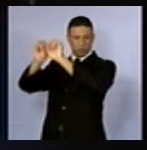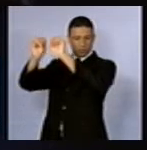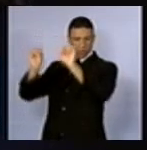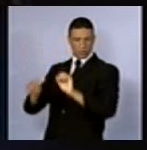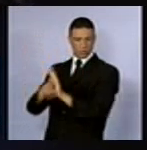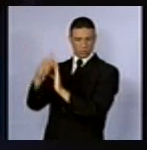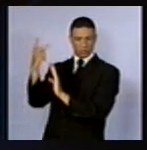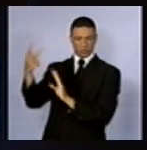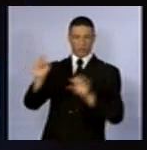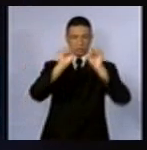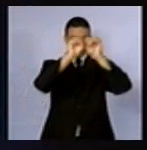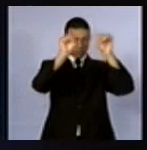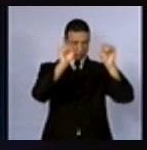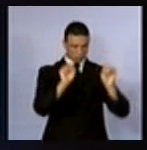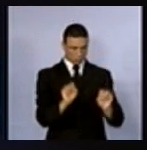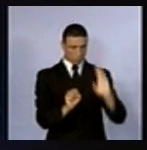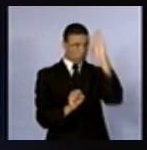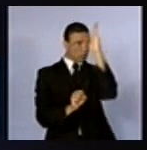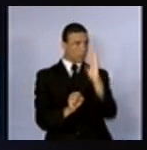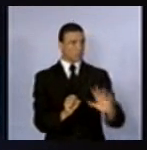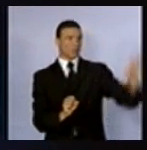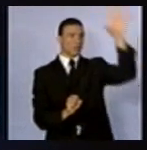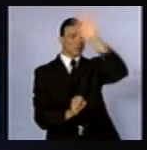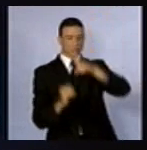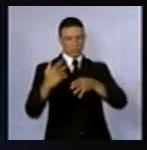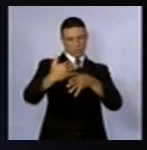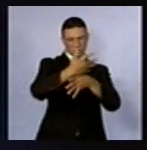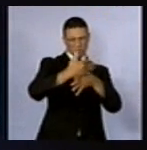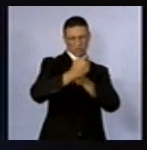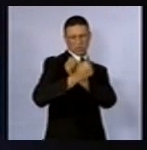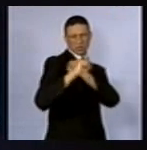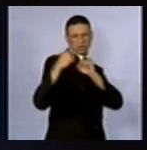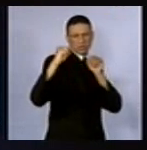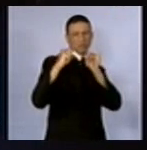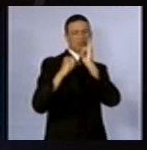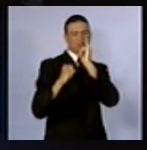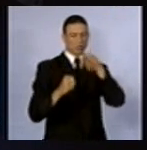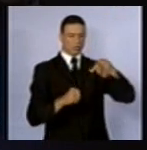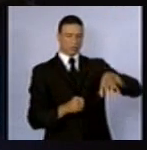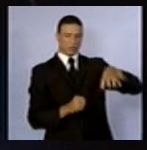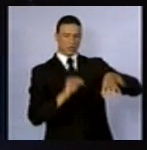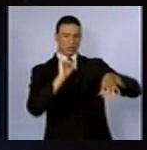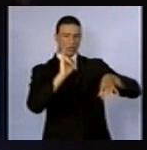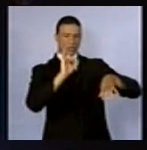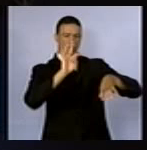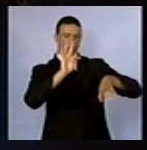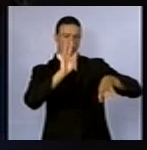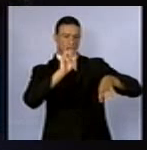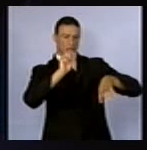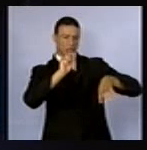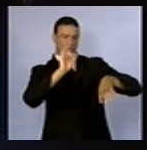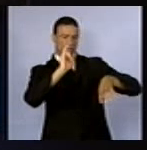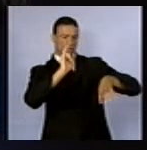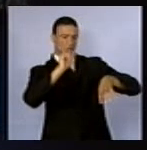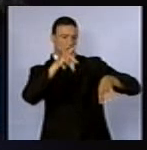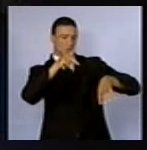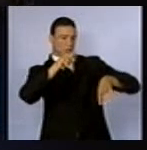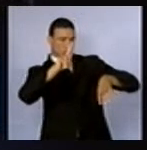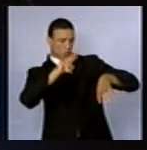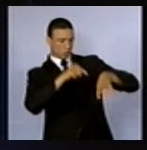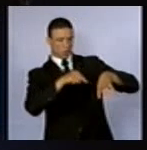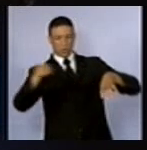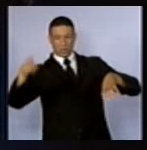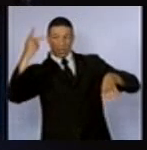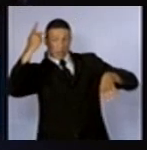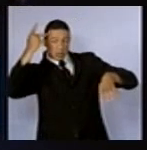transmissão Nacional aquela que interliga grandes áreas por exemplo que traz a energia elétrica de Itaipu para São Paulo por exemplo esse esse custo é